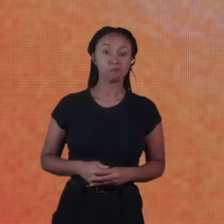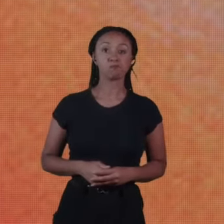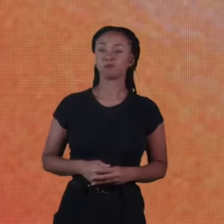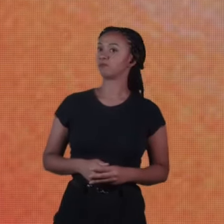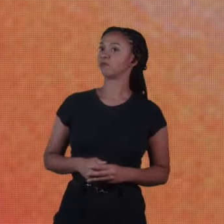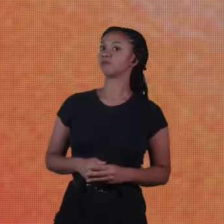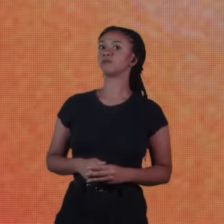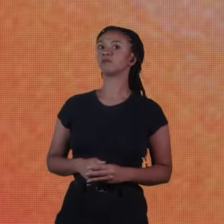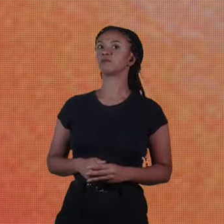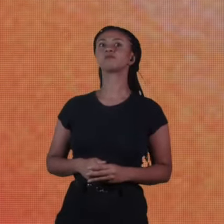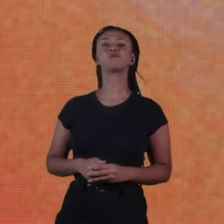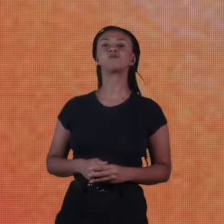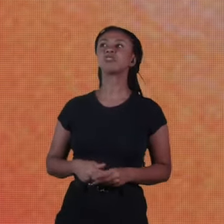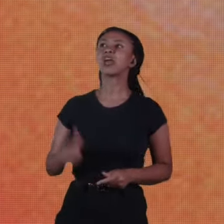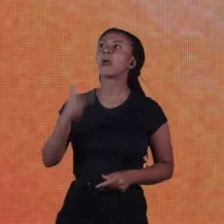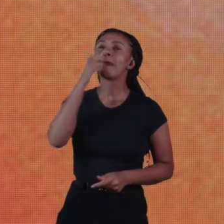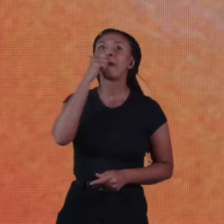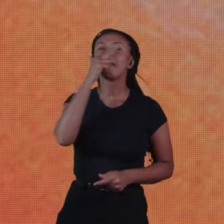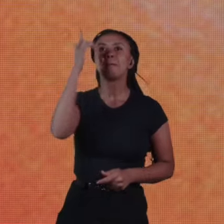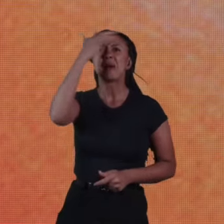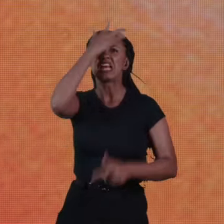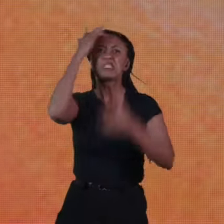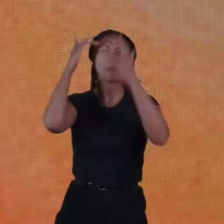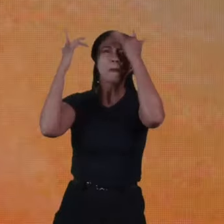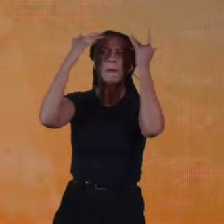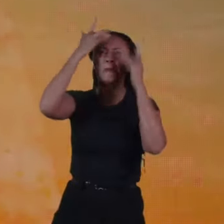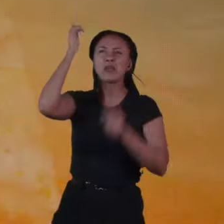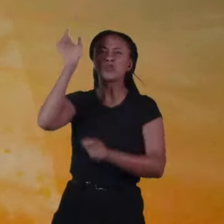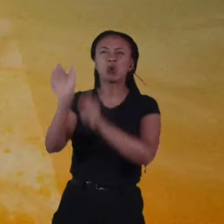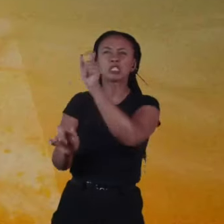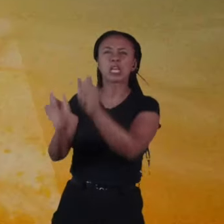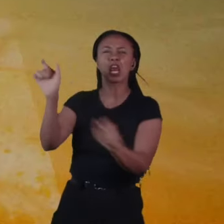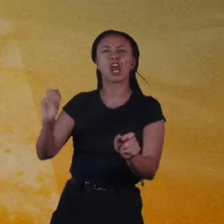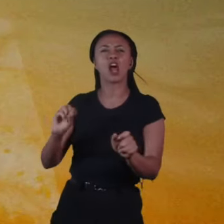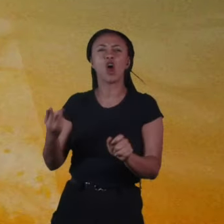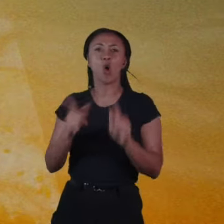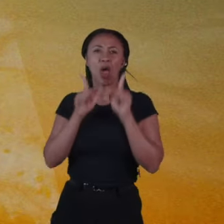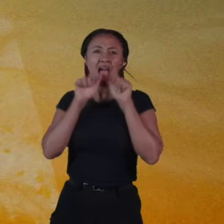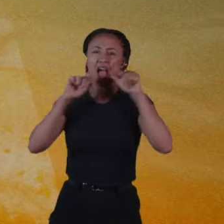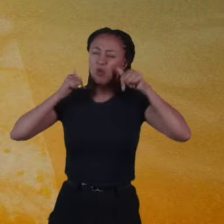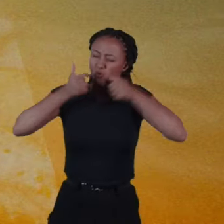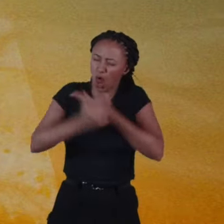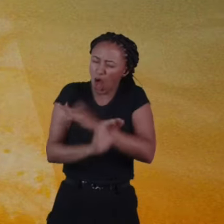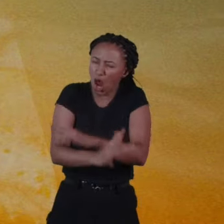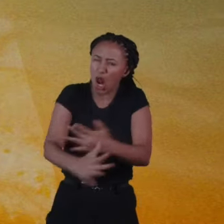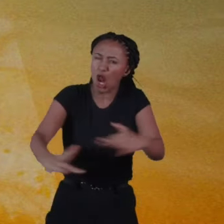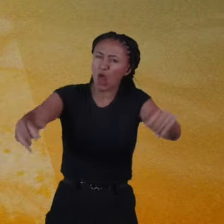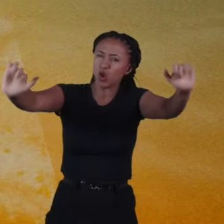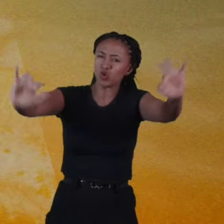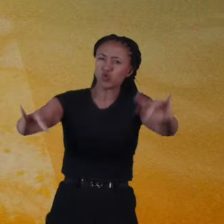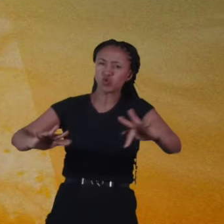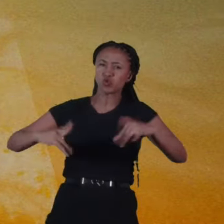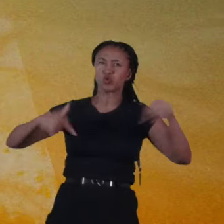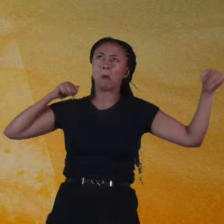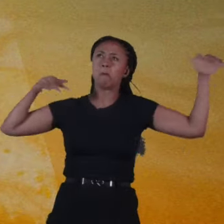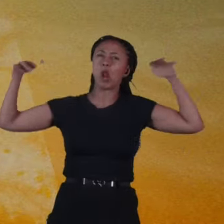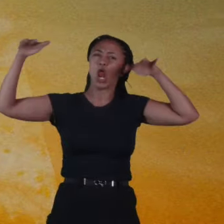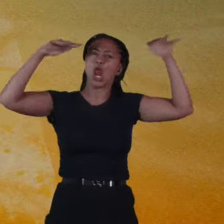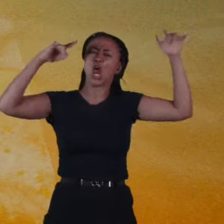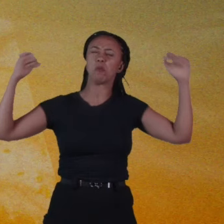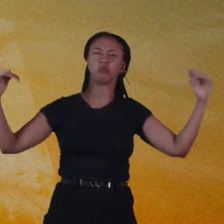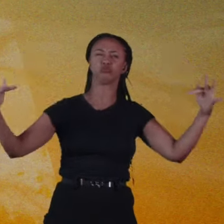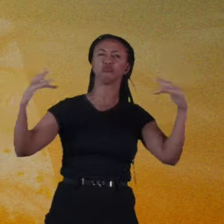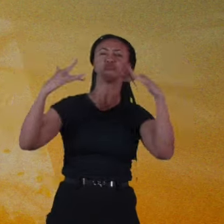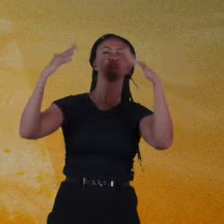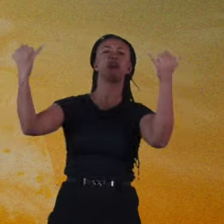Então ouvi uma como voz de numerosa multidão, como de muitas águas e como de fortes trovões, dizendo: Aleluia, pois reina